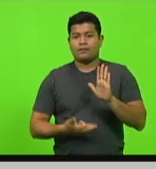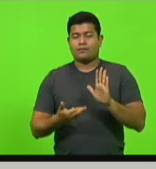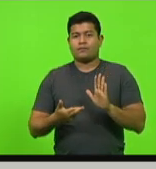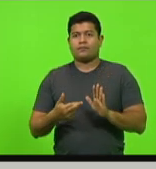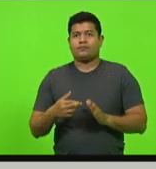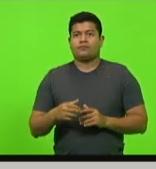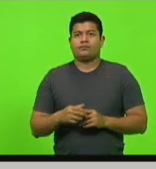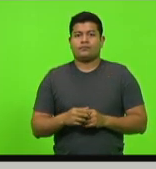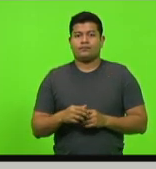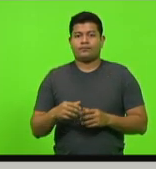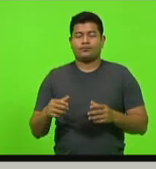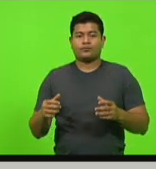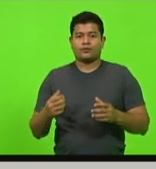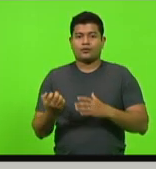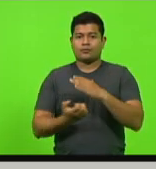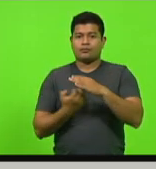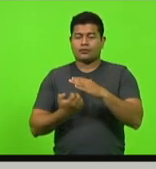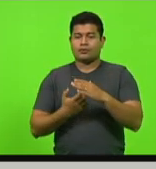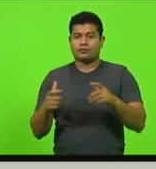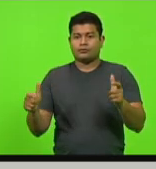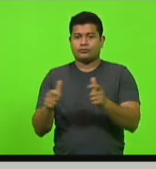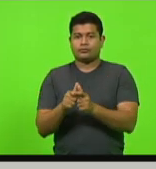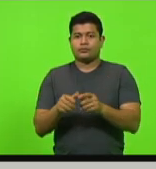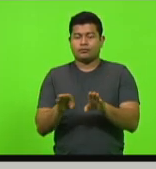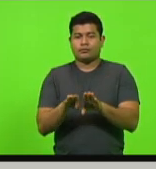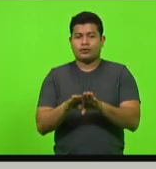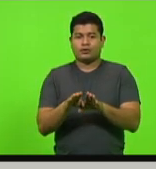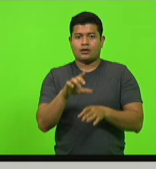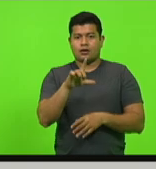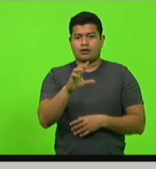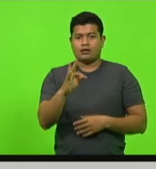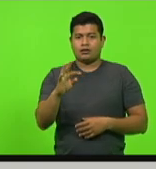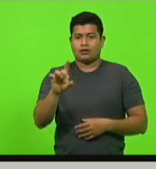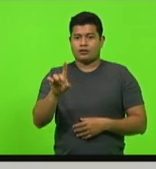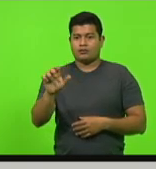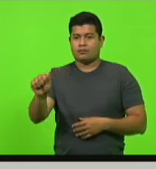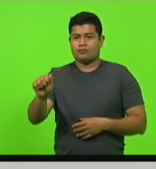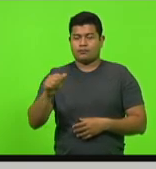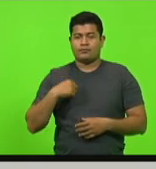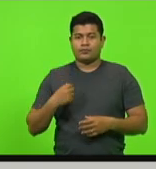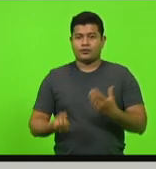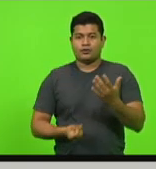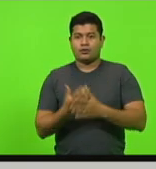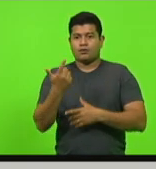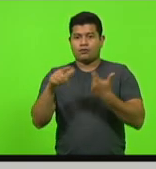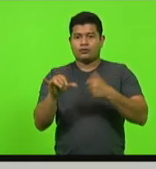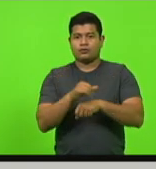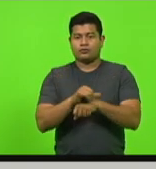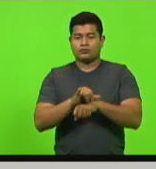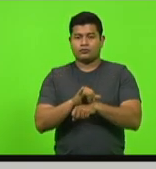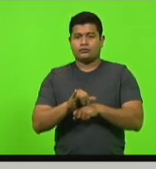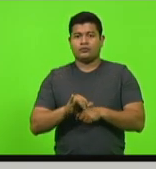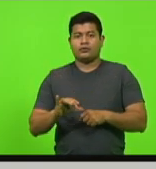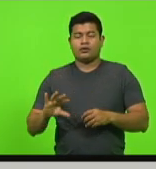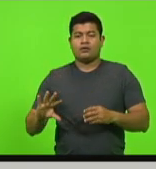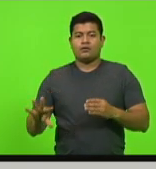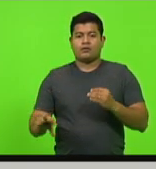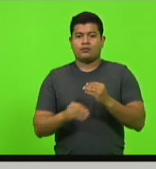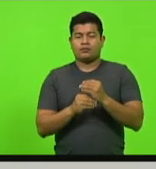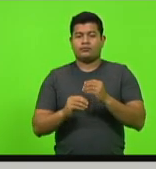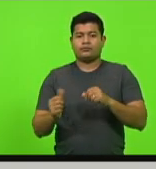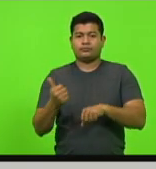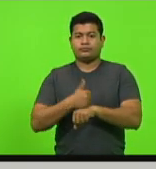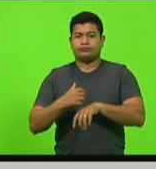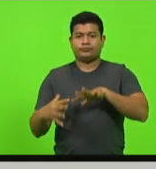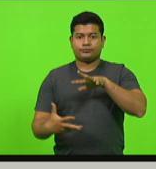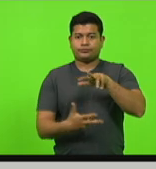Empresa Individual de Responsabilidade Limitada e estabelece outras providências, com emenda substitutiva global e pareceres favoráveis das comissões de